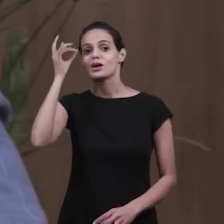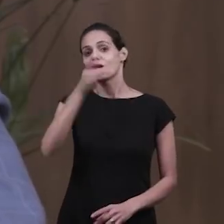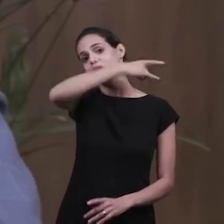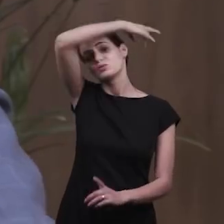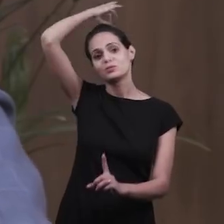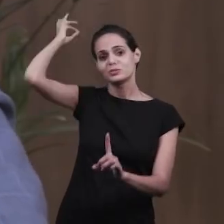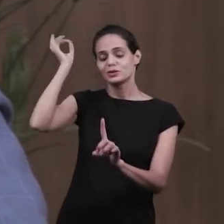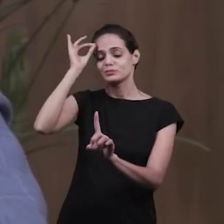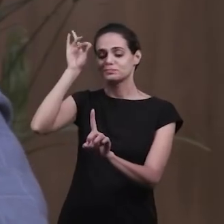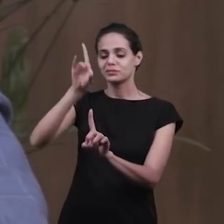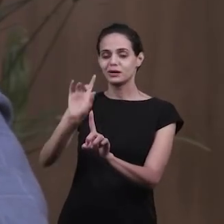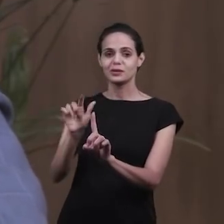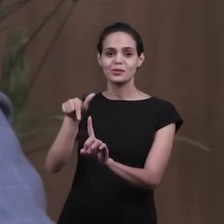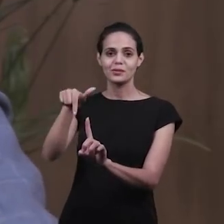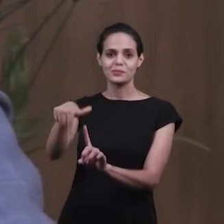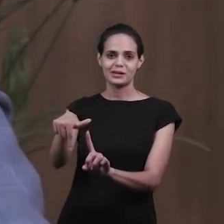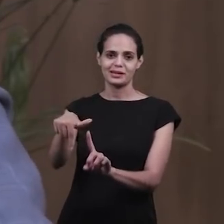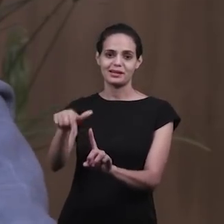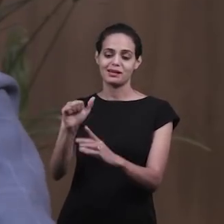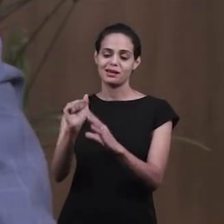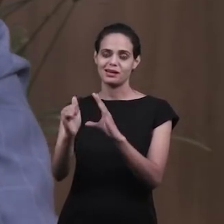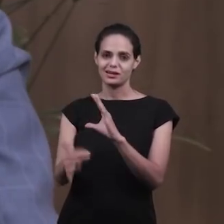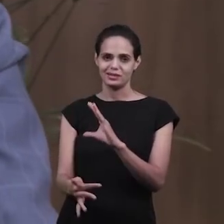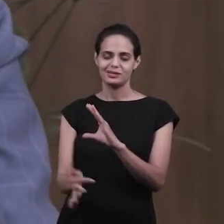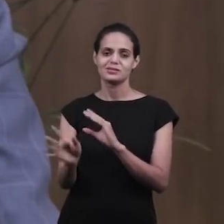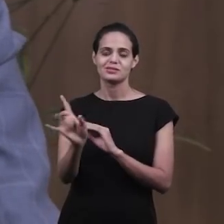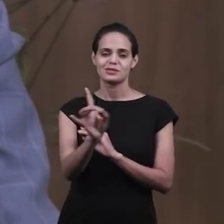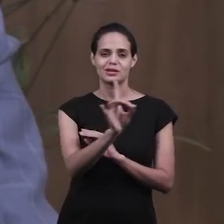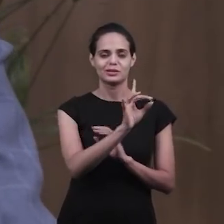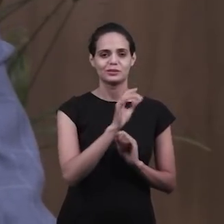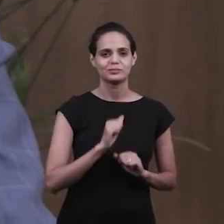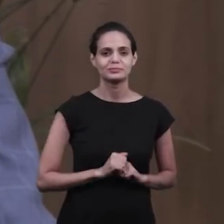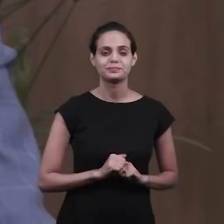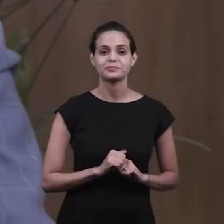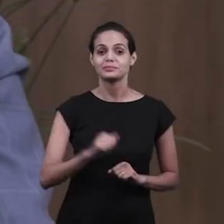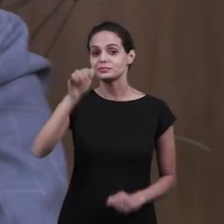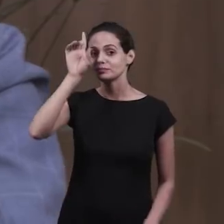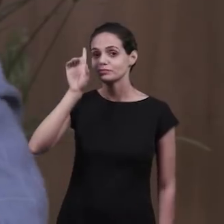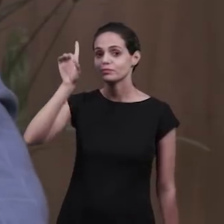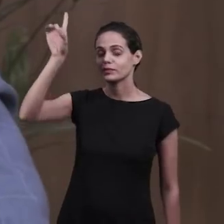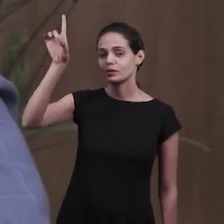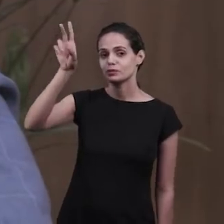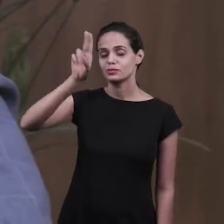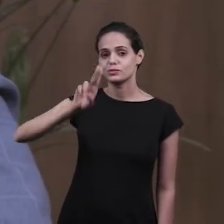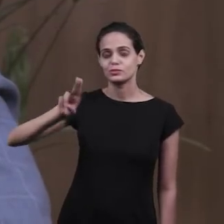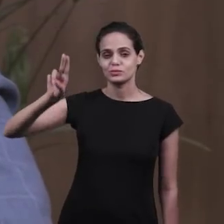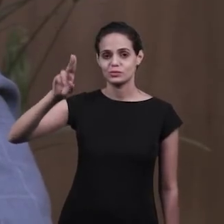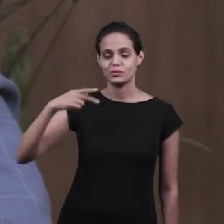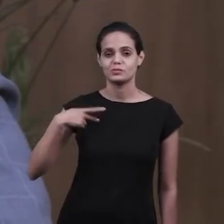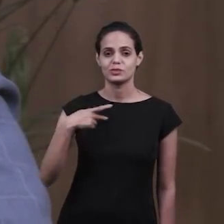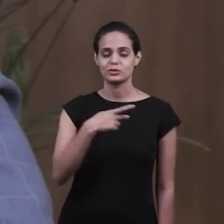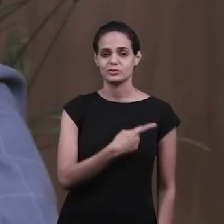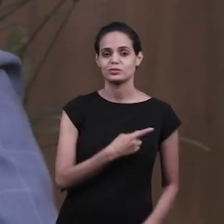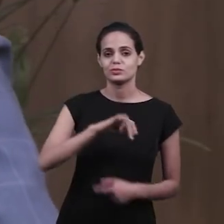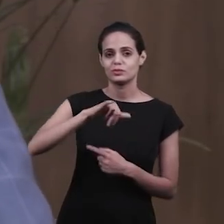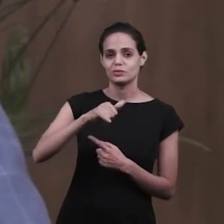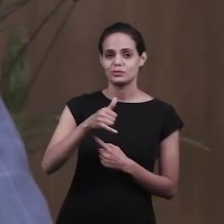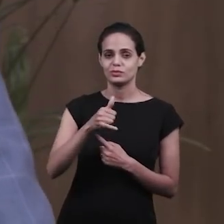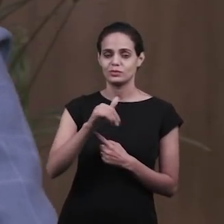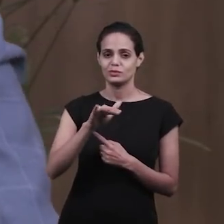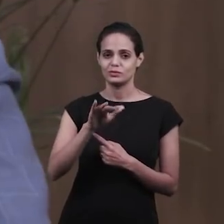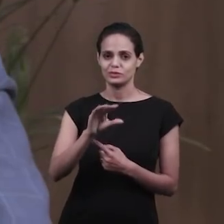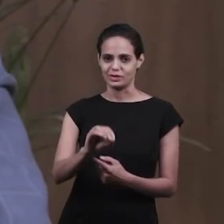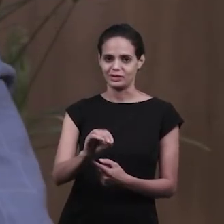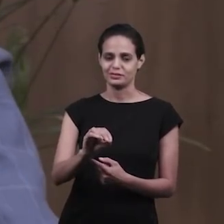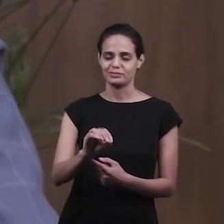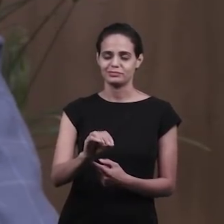dá. Qual foi? De que forma Deus usou o Jairo ali? Né? Daquela forma. De outra forma,